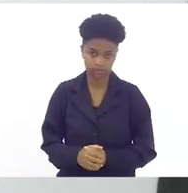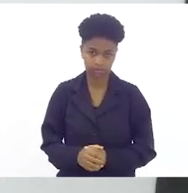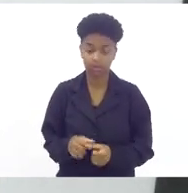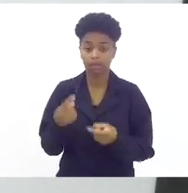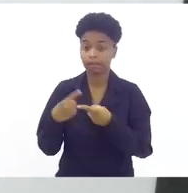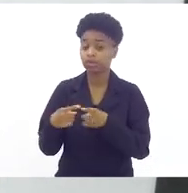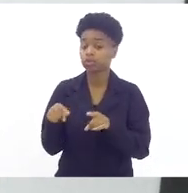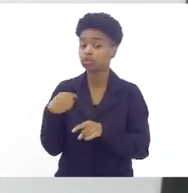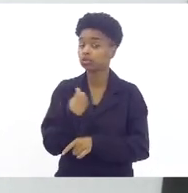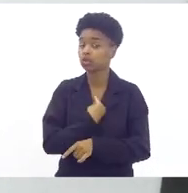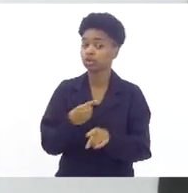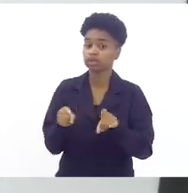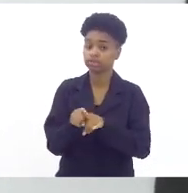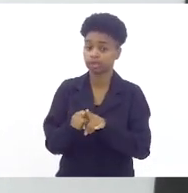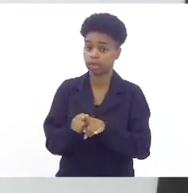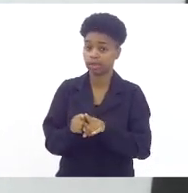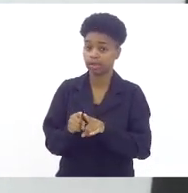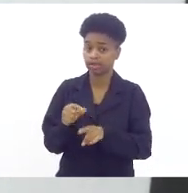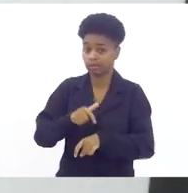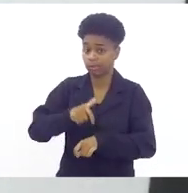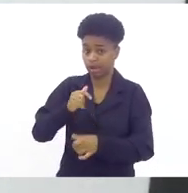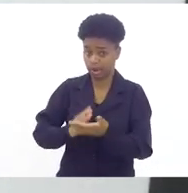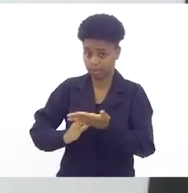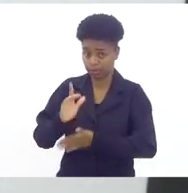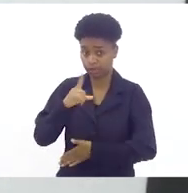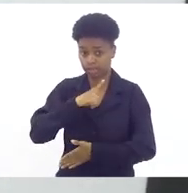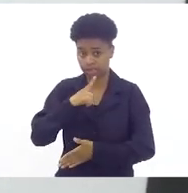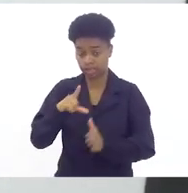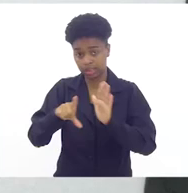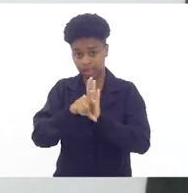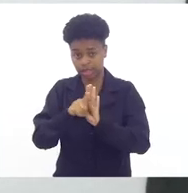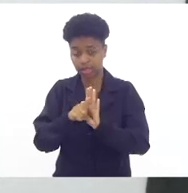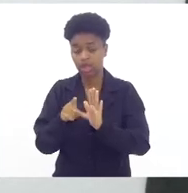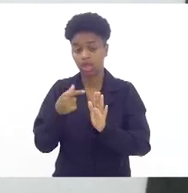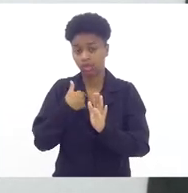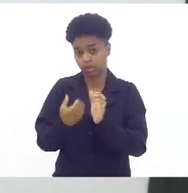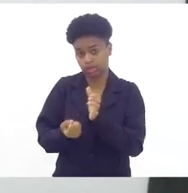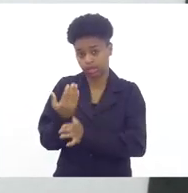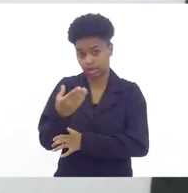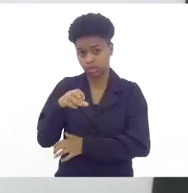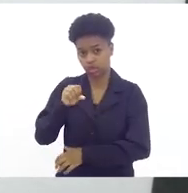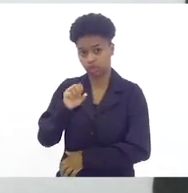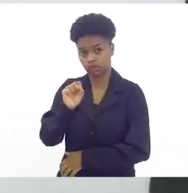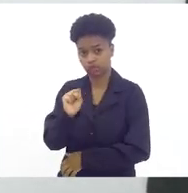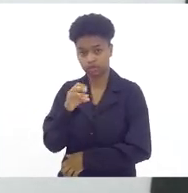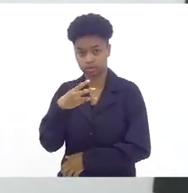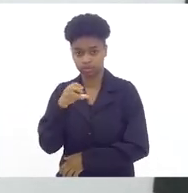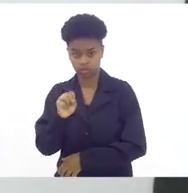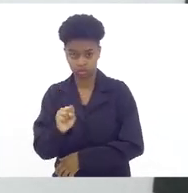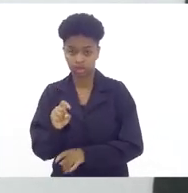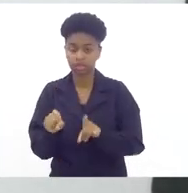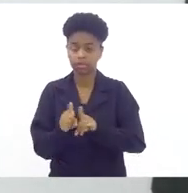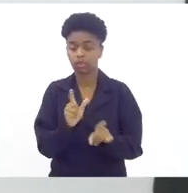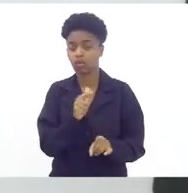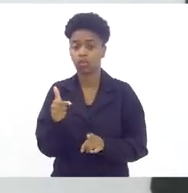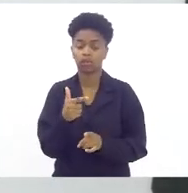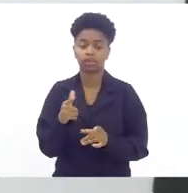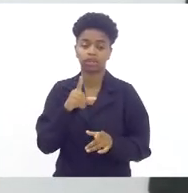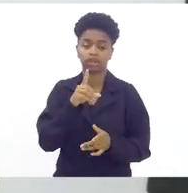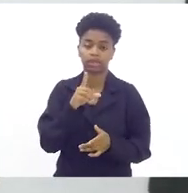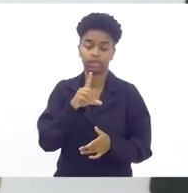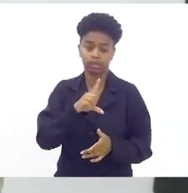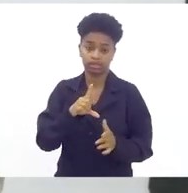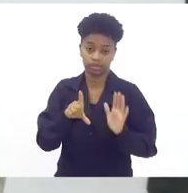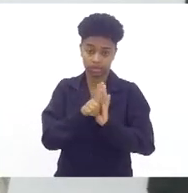inclusive quando aprovou essa lei que também é de minha autoria 9838 aprovou uma outra lei que diz respeito à recuperação salarial